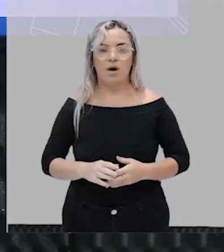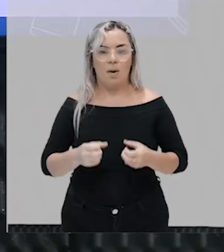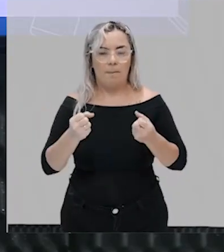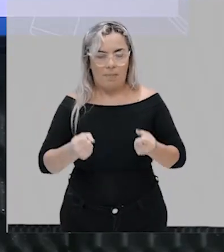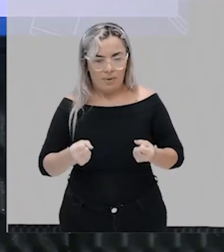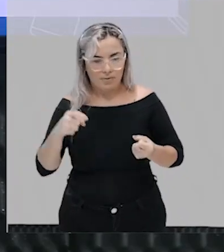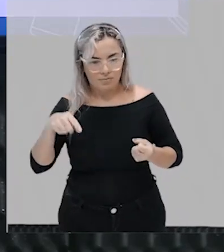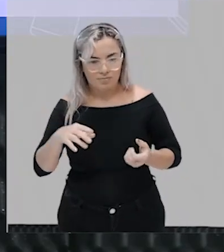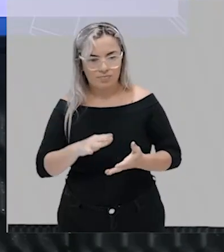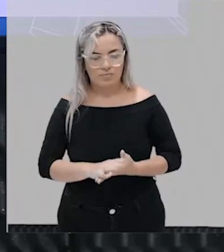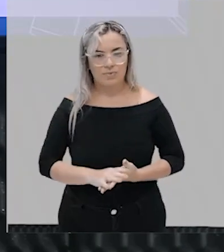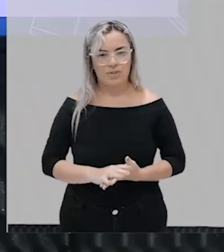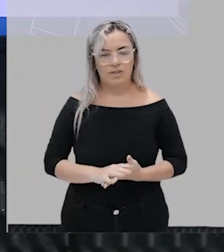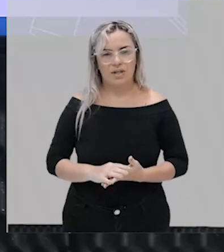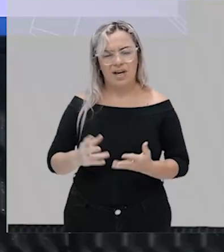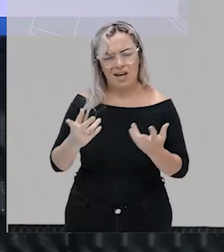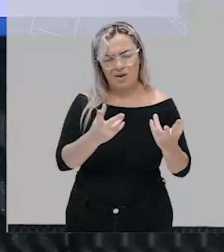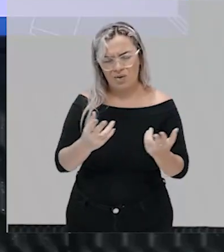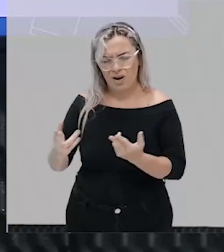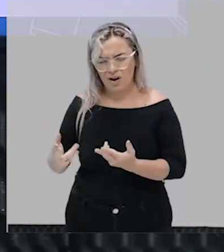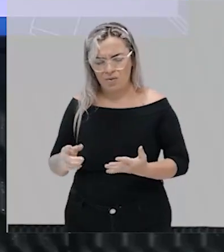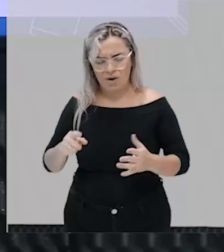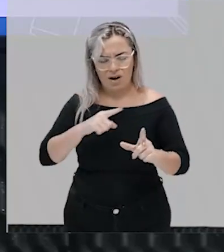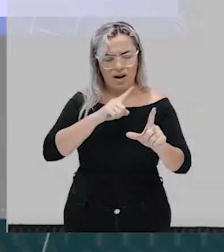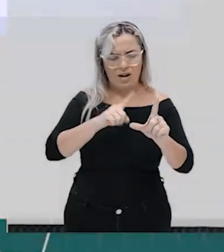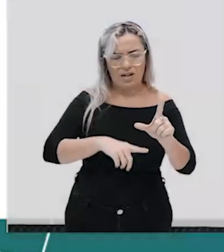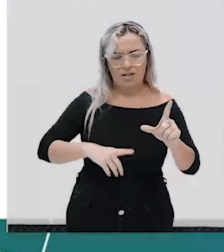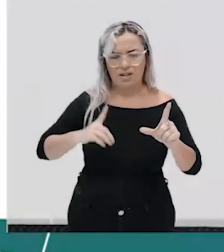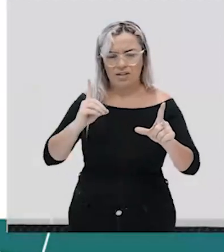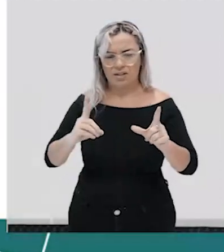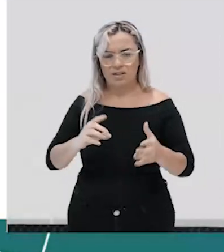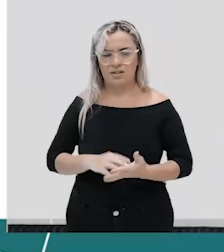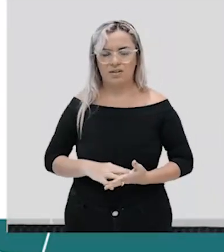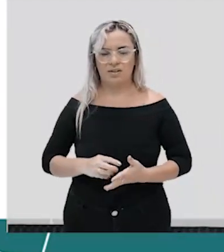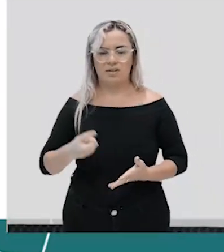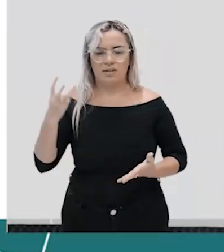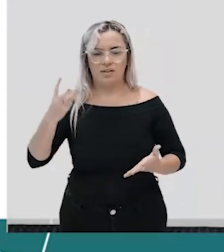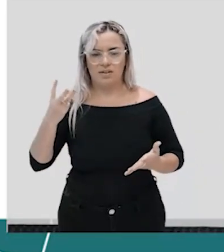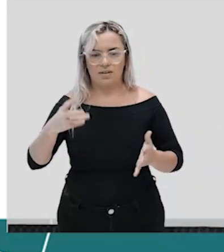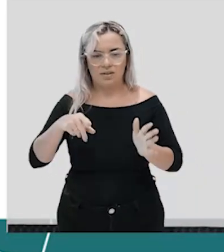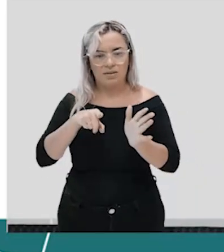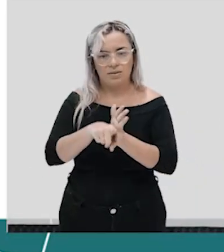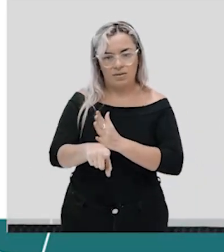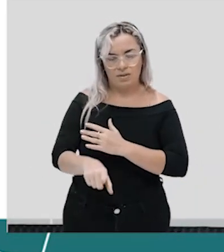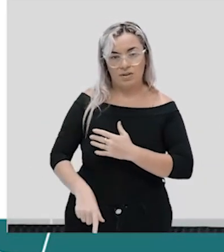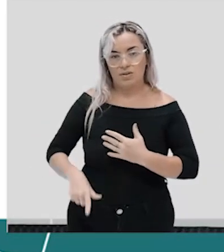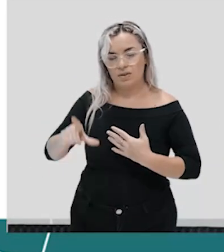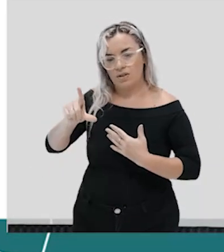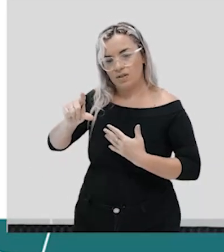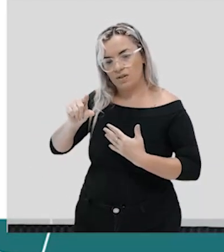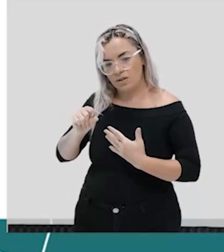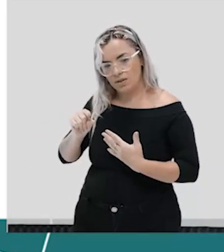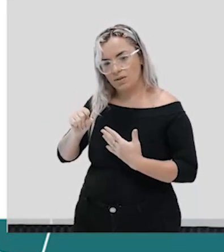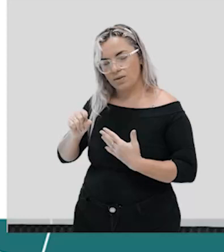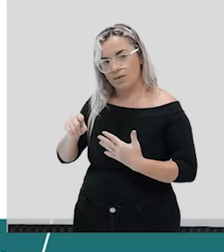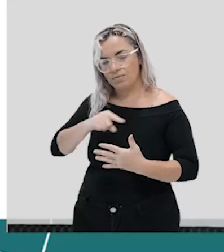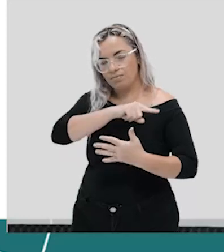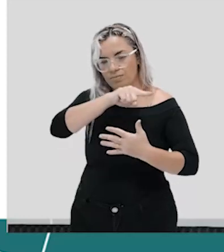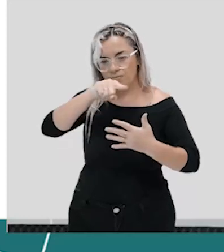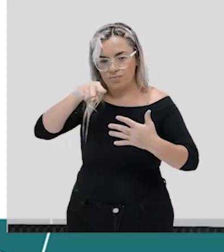certo? Vamos para mais uma questão. Terceira, você vai assinalar a alternativa que